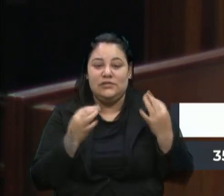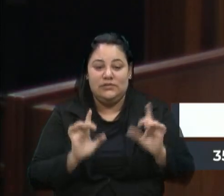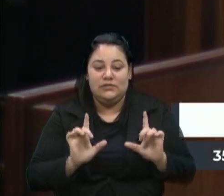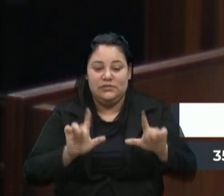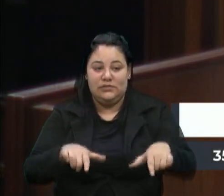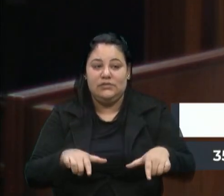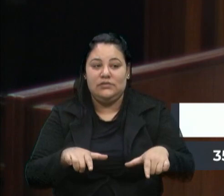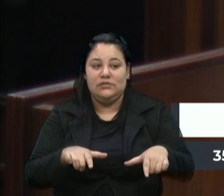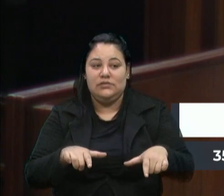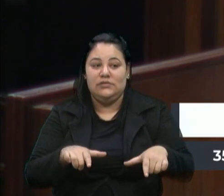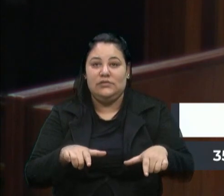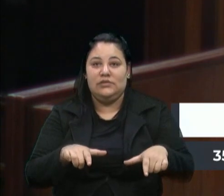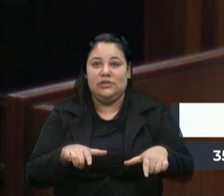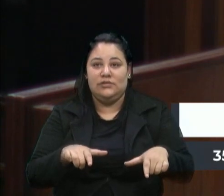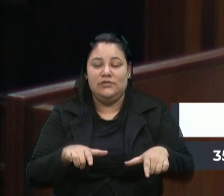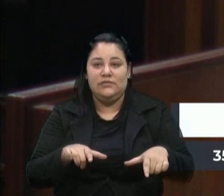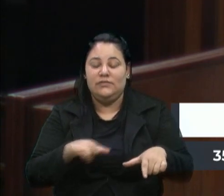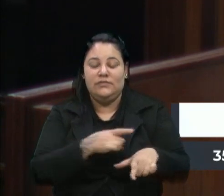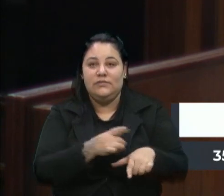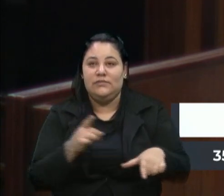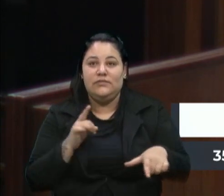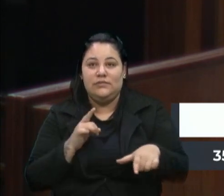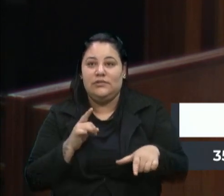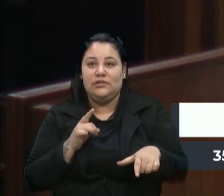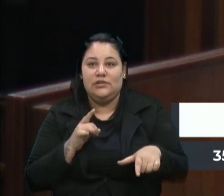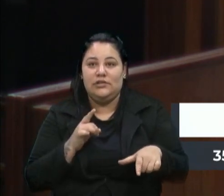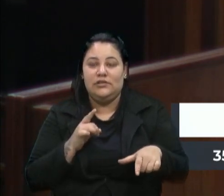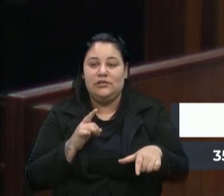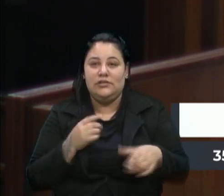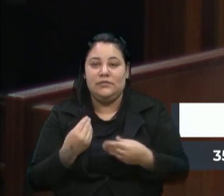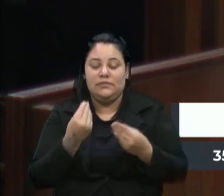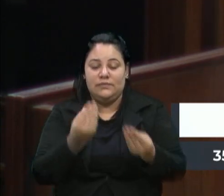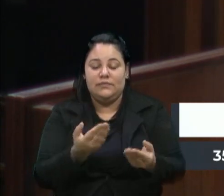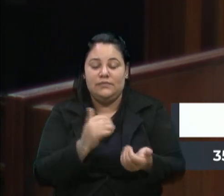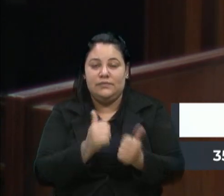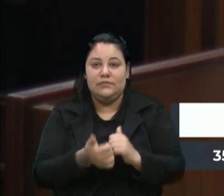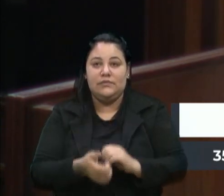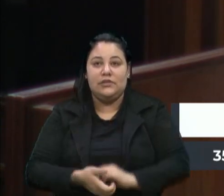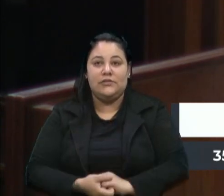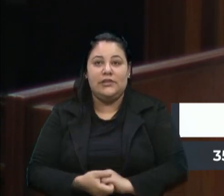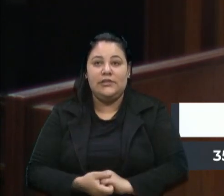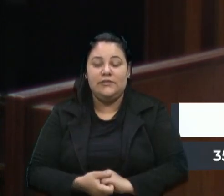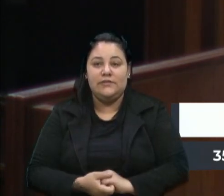repercutido este tema. Devemos somar esforços